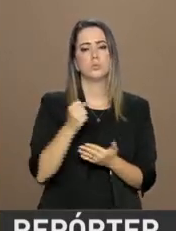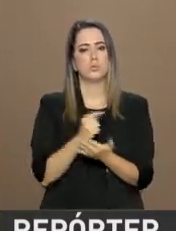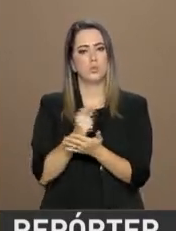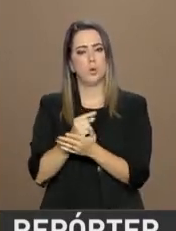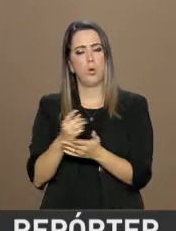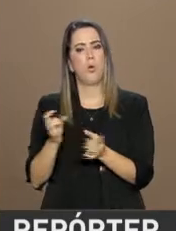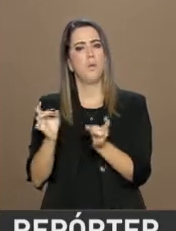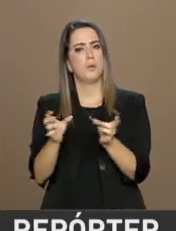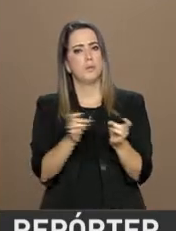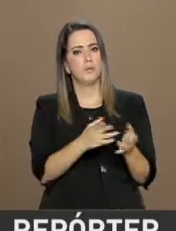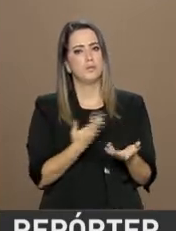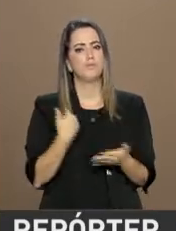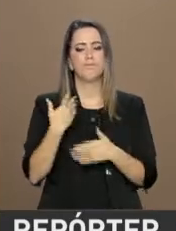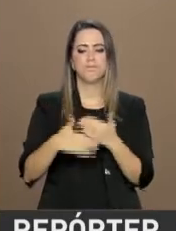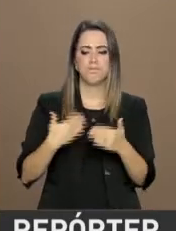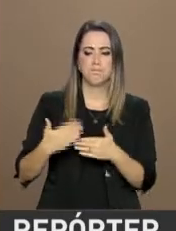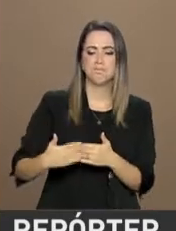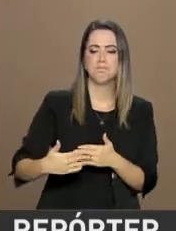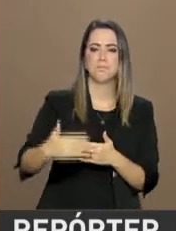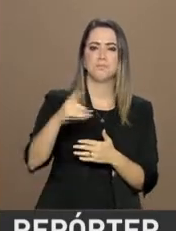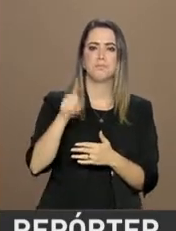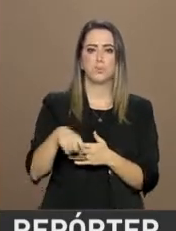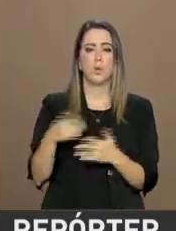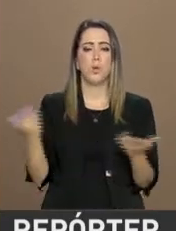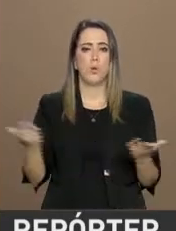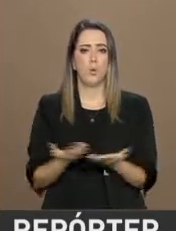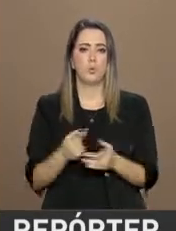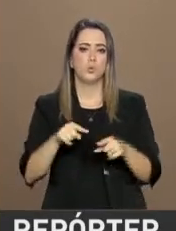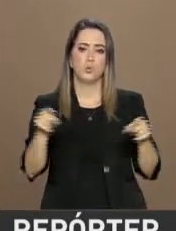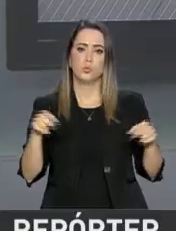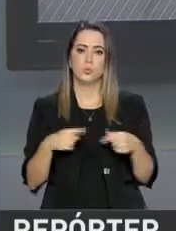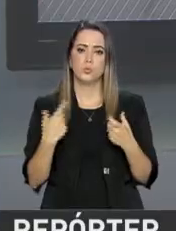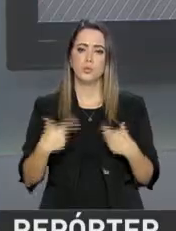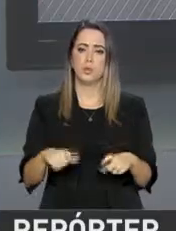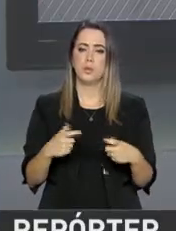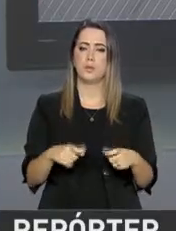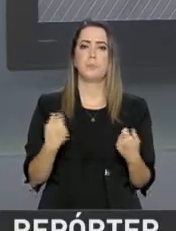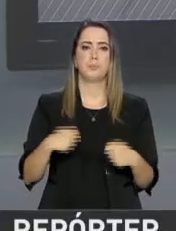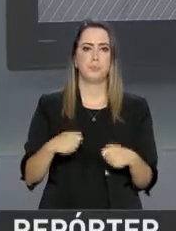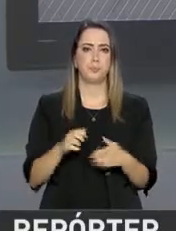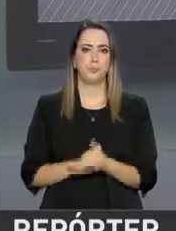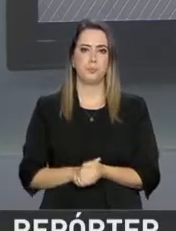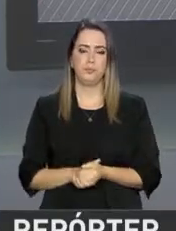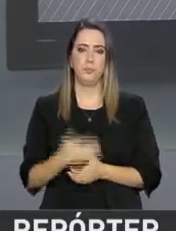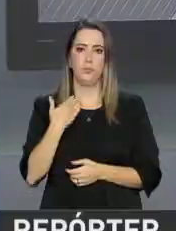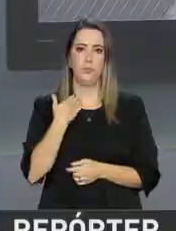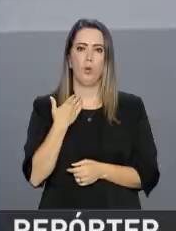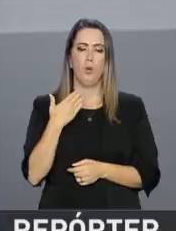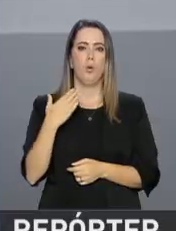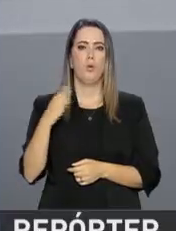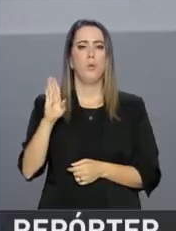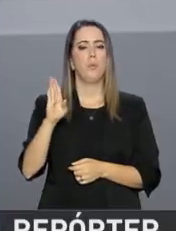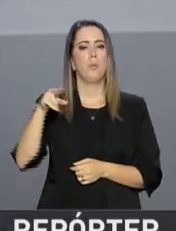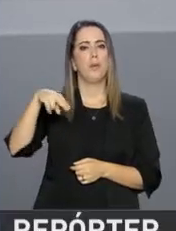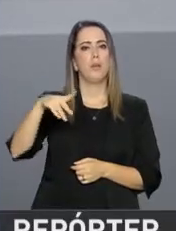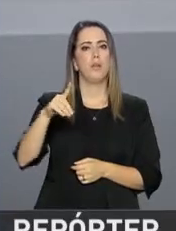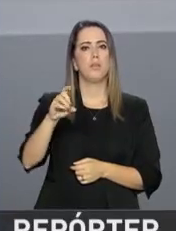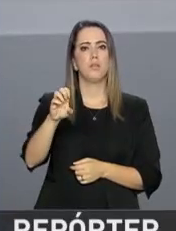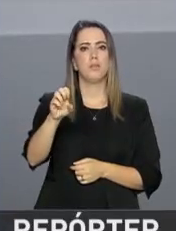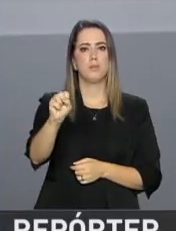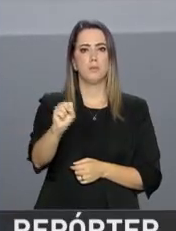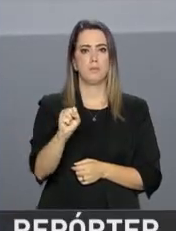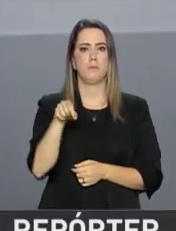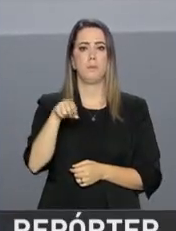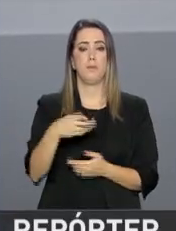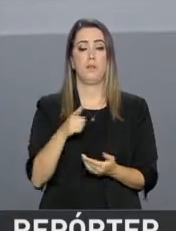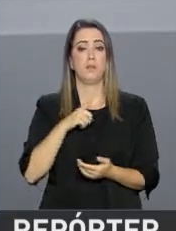continue como clientes fiéis que eu acho que é isso que o mercado deseja o banco nacional de desenvolvimento econômico e social